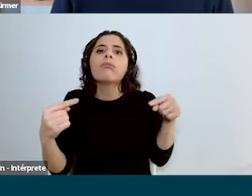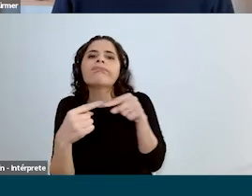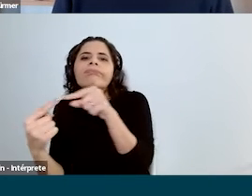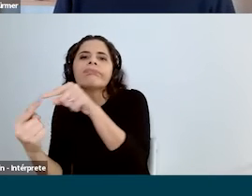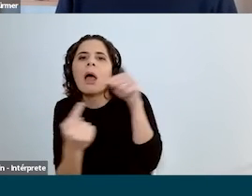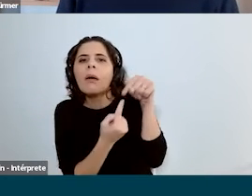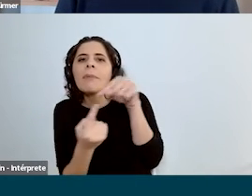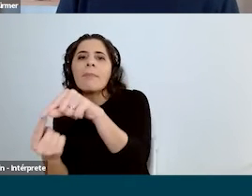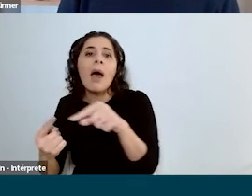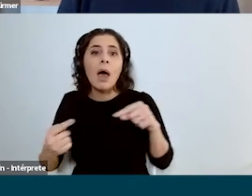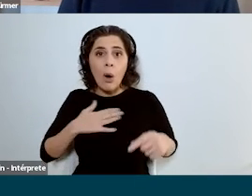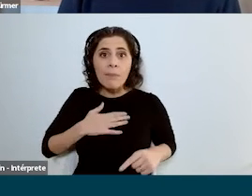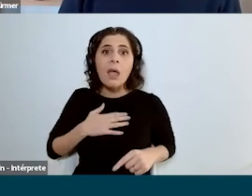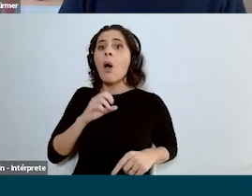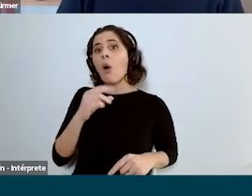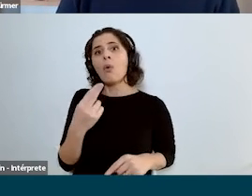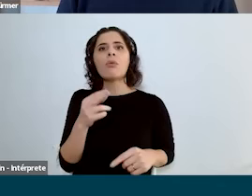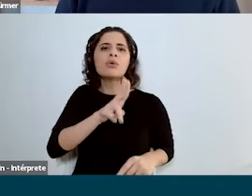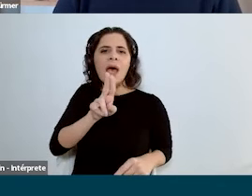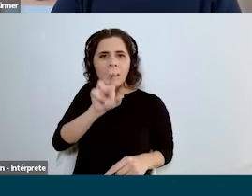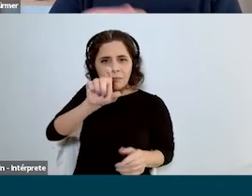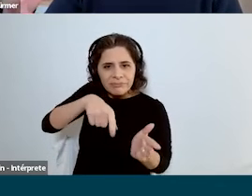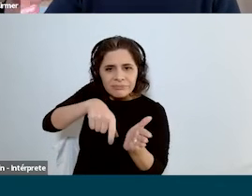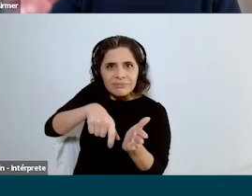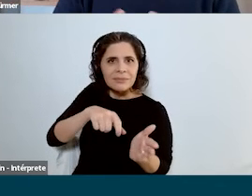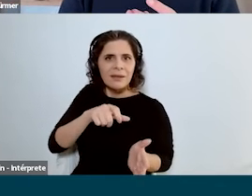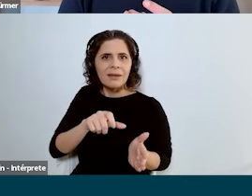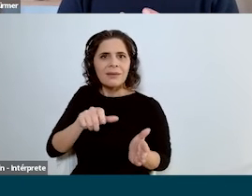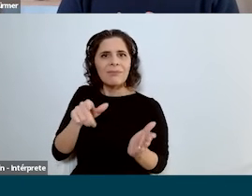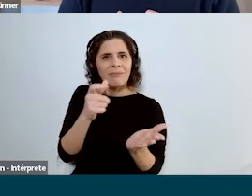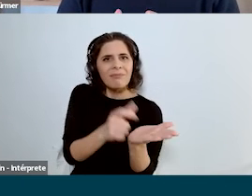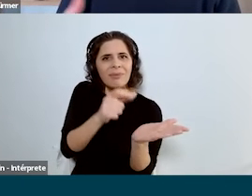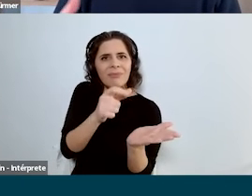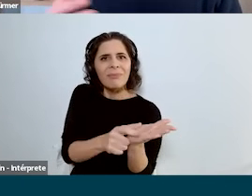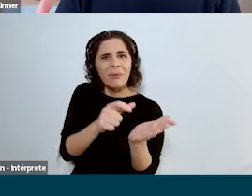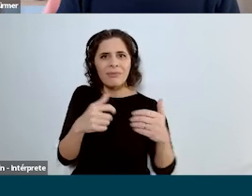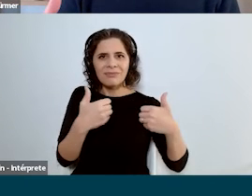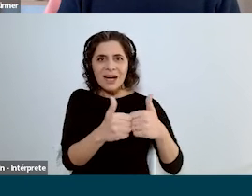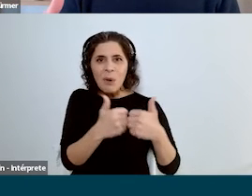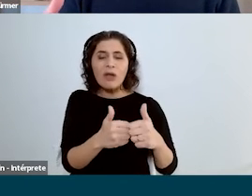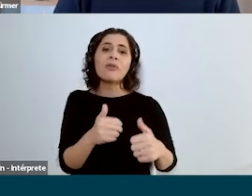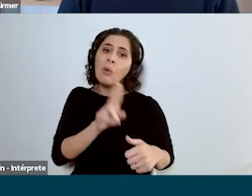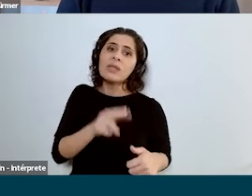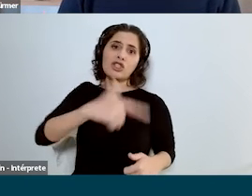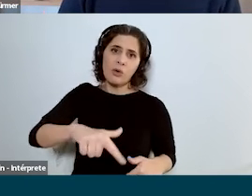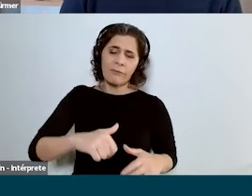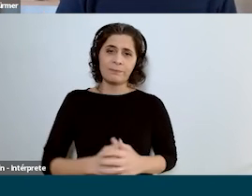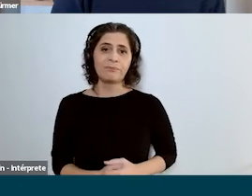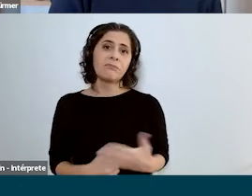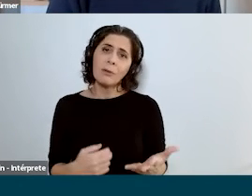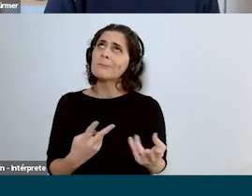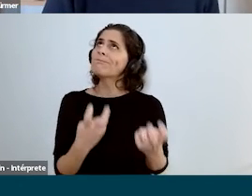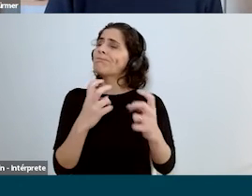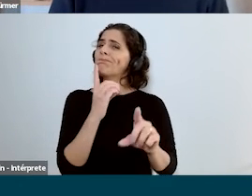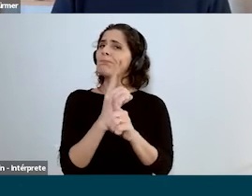recarregar o bilhete dela de transporte. A gente descobriu quais eram essas ações e depois, quando foi olhar o que estava fazendo as pessoas ficarem, a gente descobriu que estava